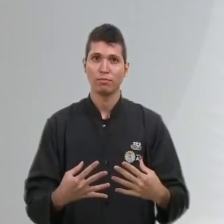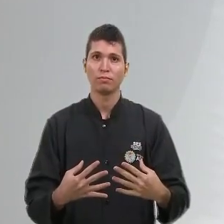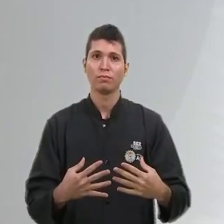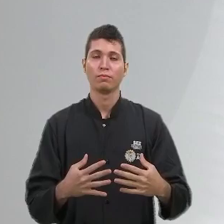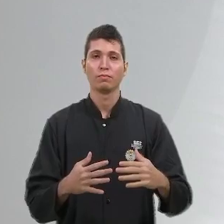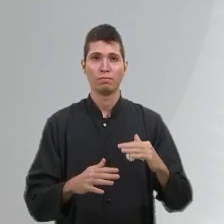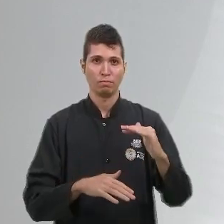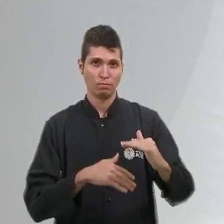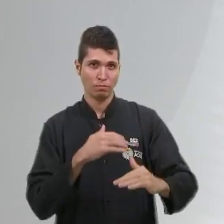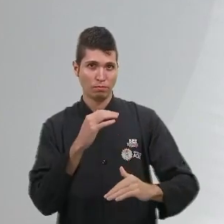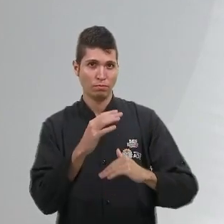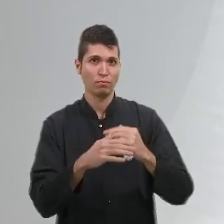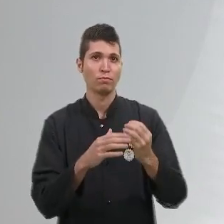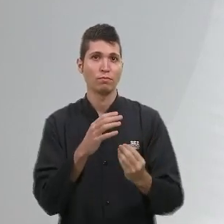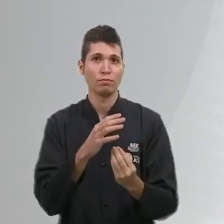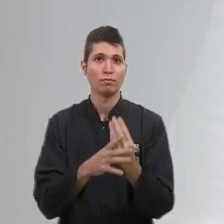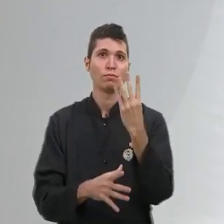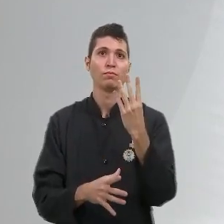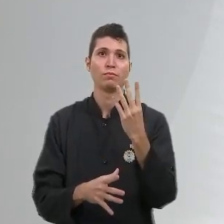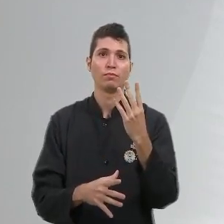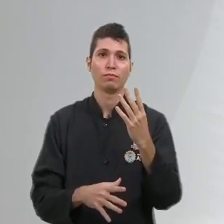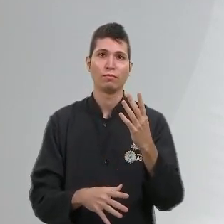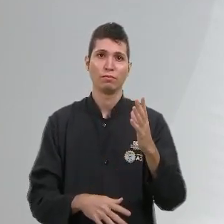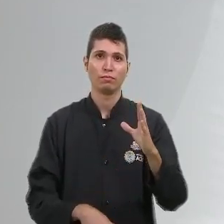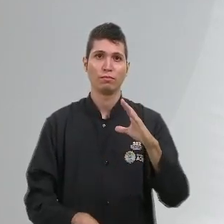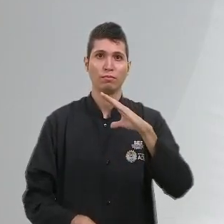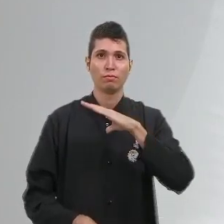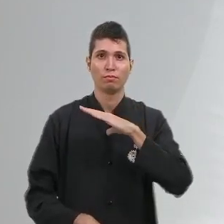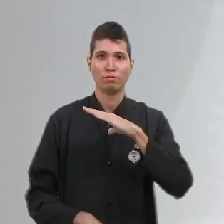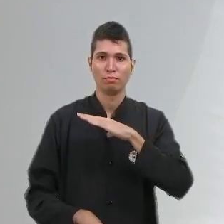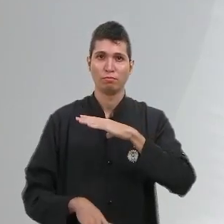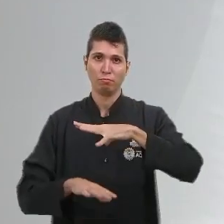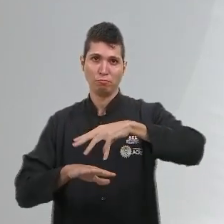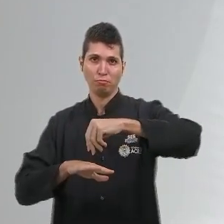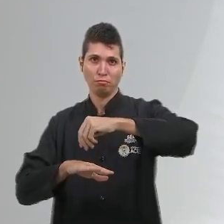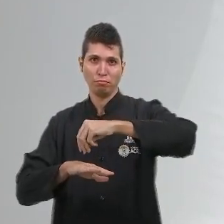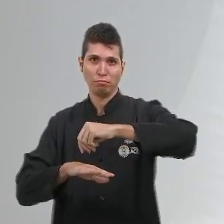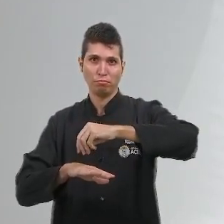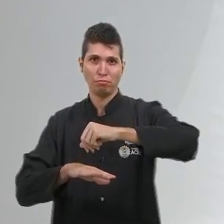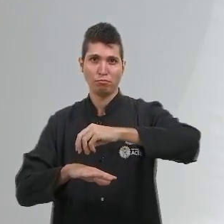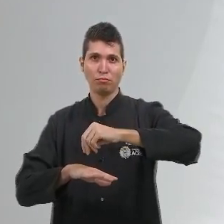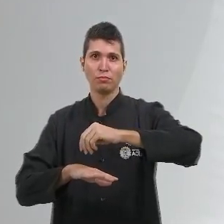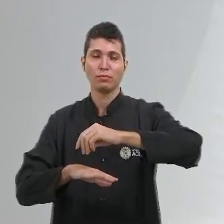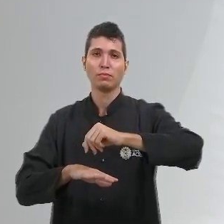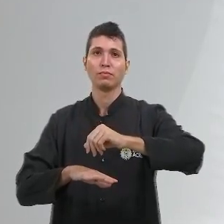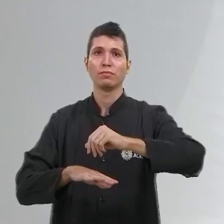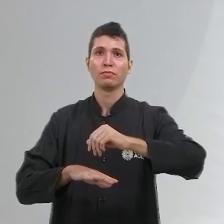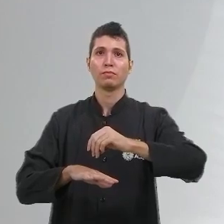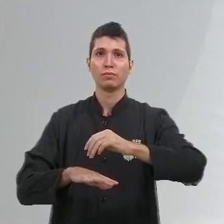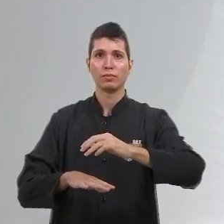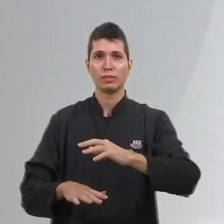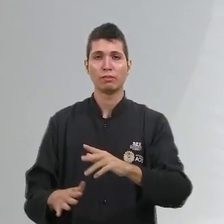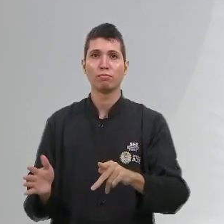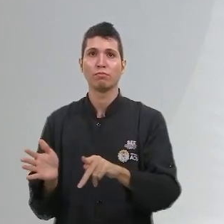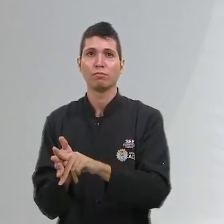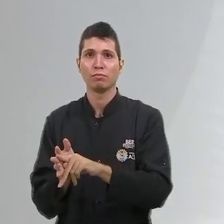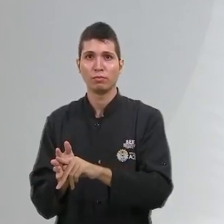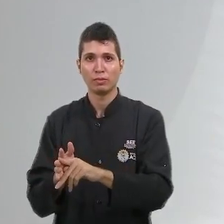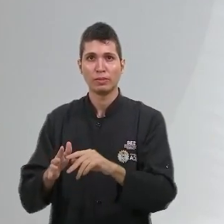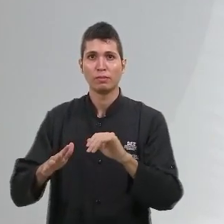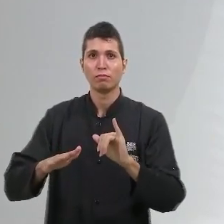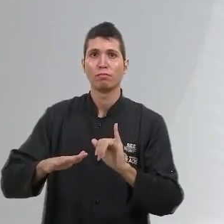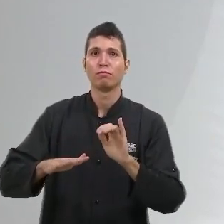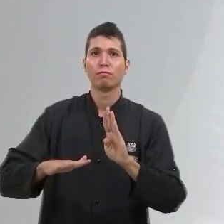da formação da cidade, né, e das províncias ali que pertenciam à Península Ibérica,